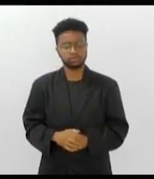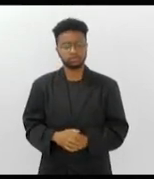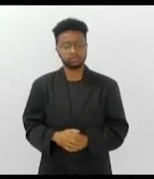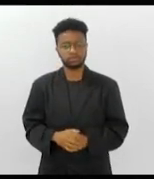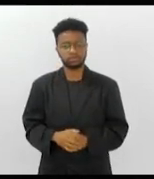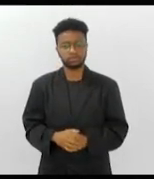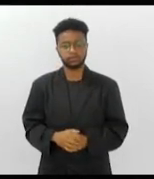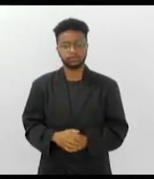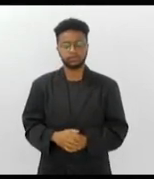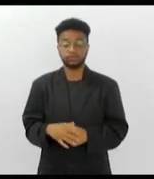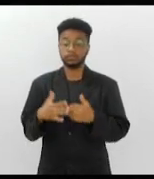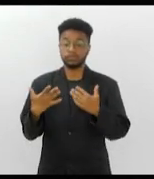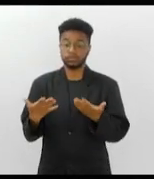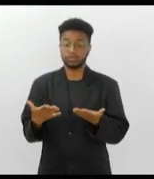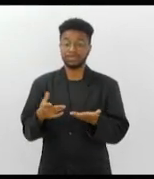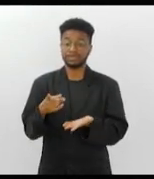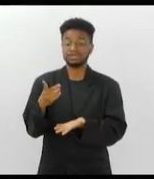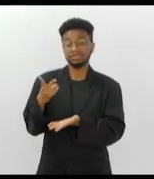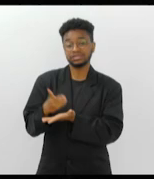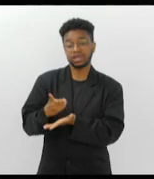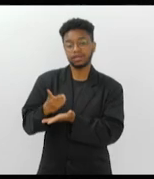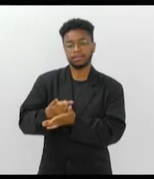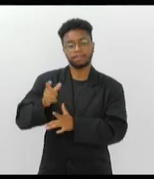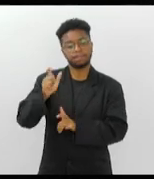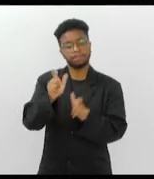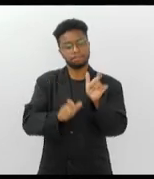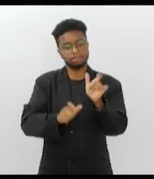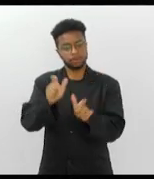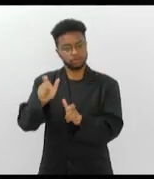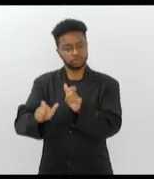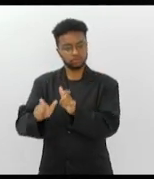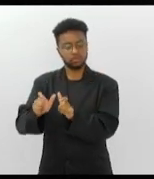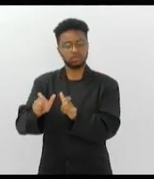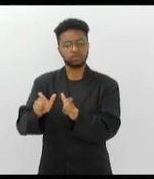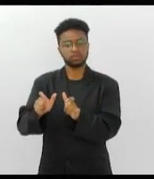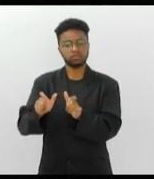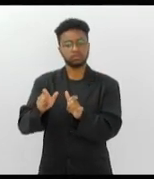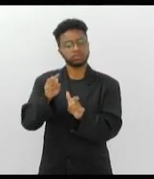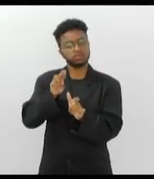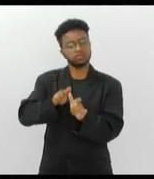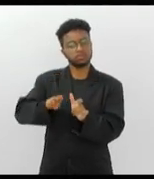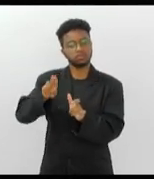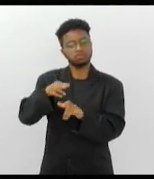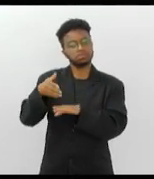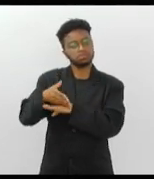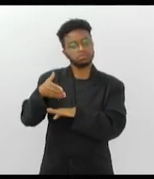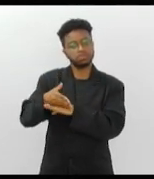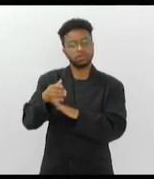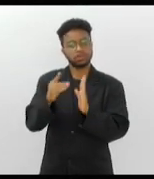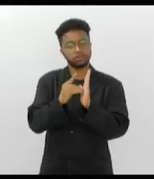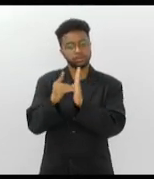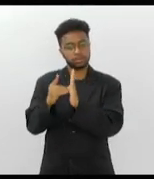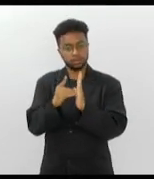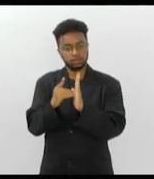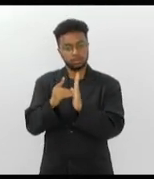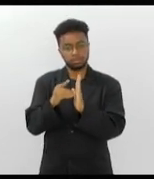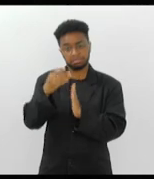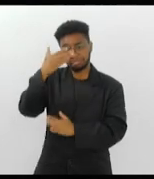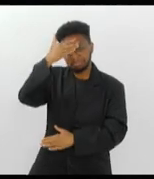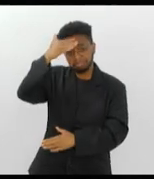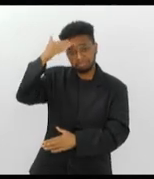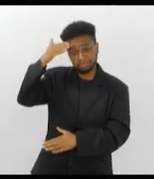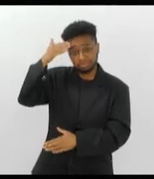que o consumidor usuário do DETRAN distrai, o